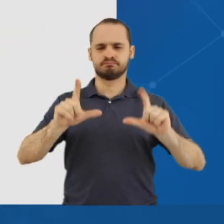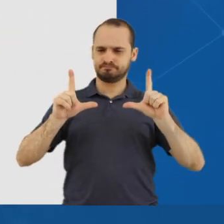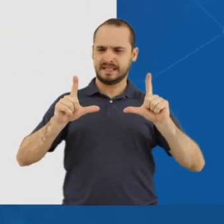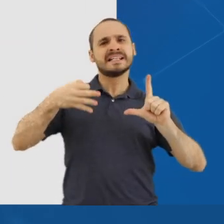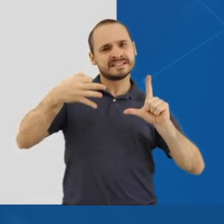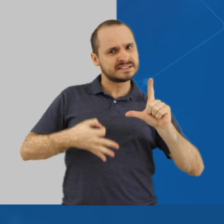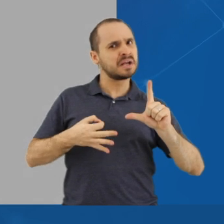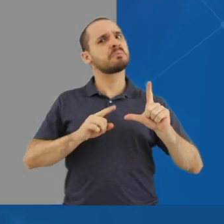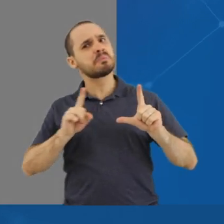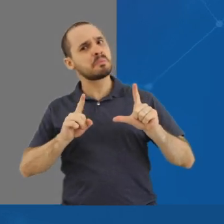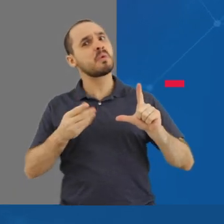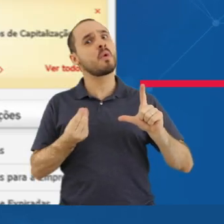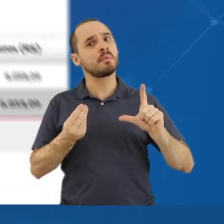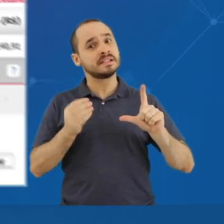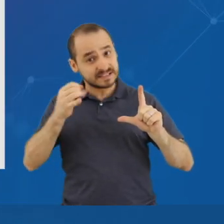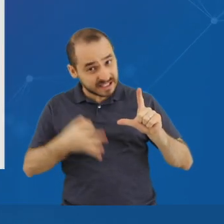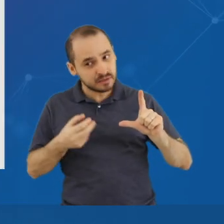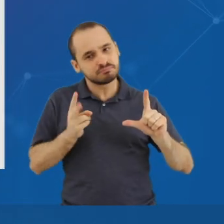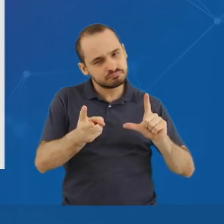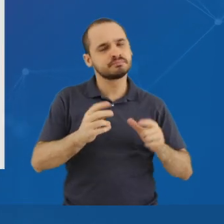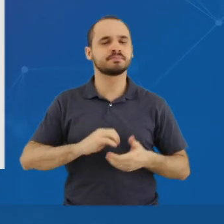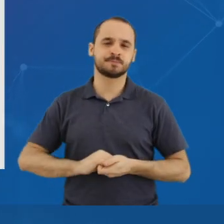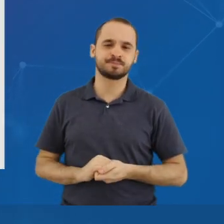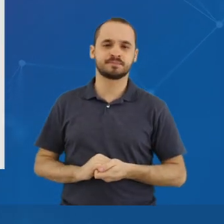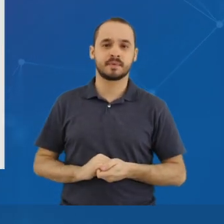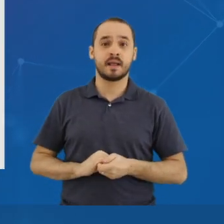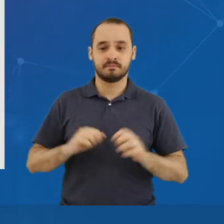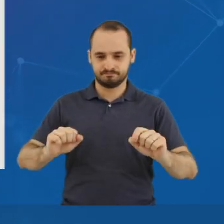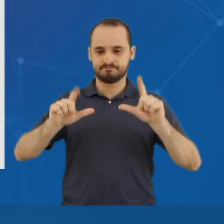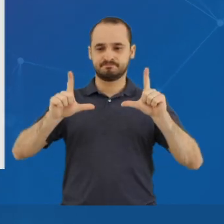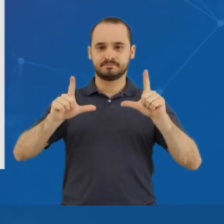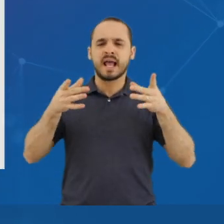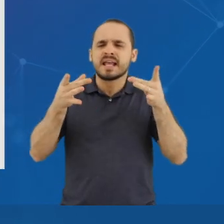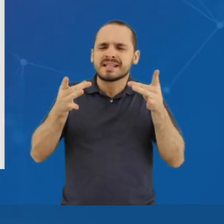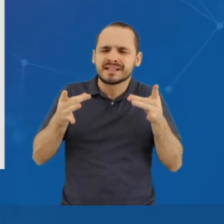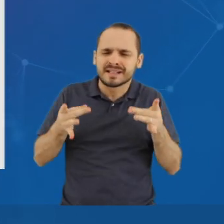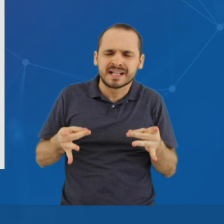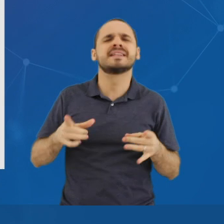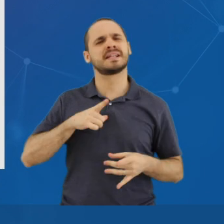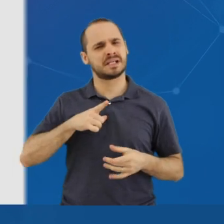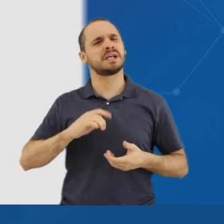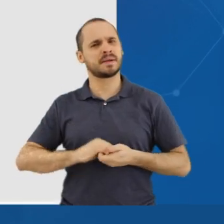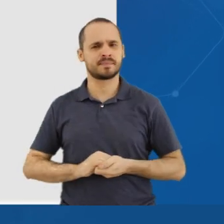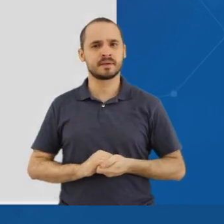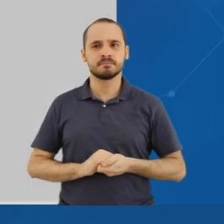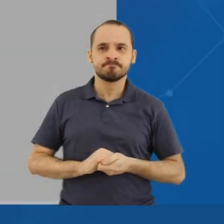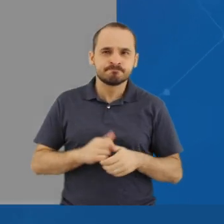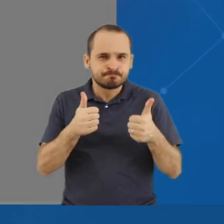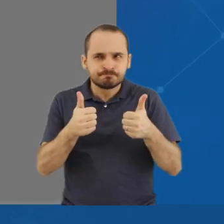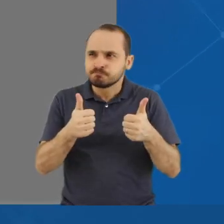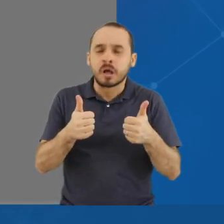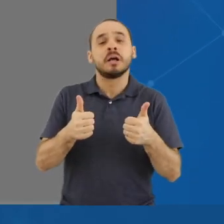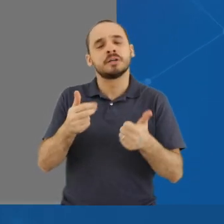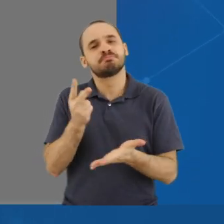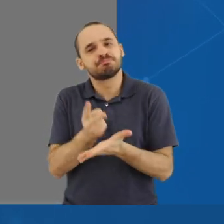selecionados estão certos e avance. Na sequência, são apresentadas as informações da sua antecipação. Confira e clique